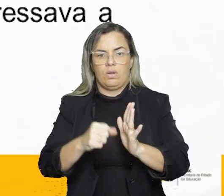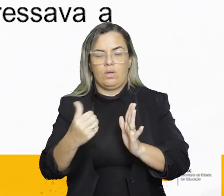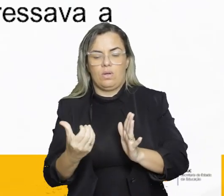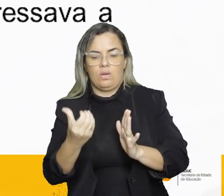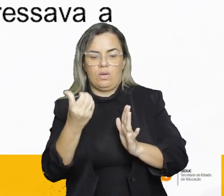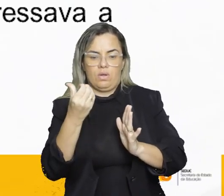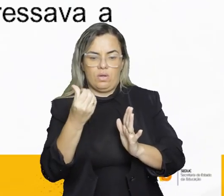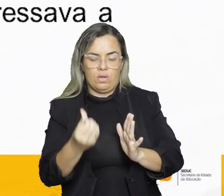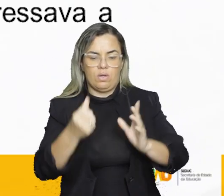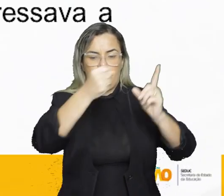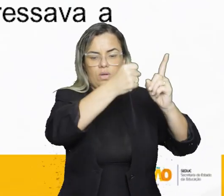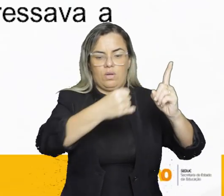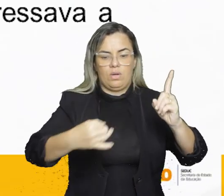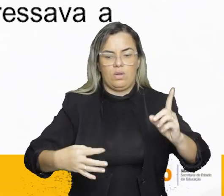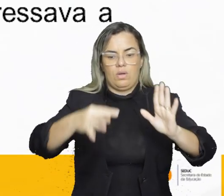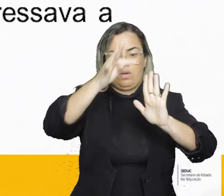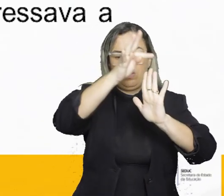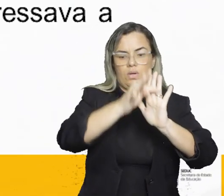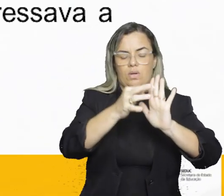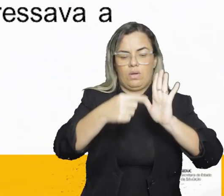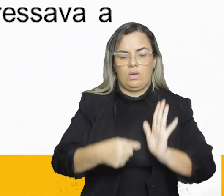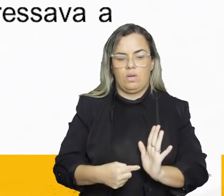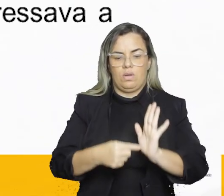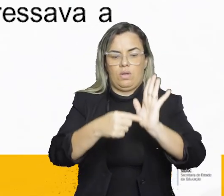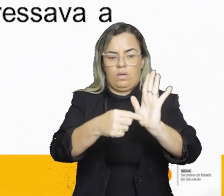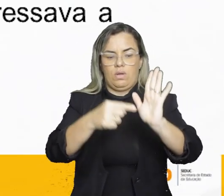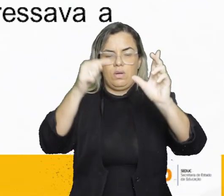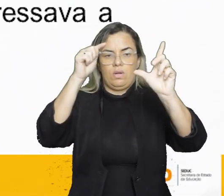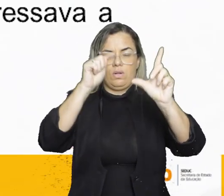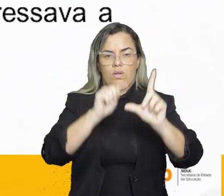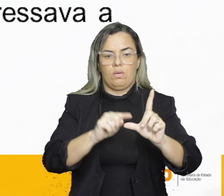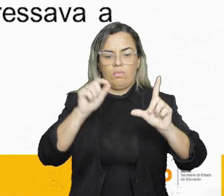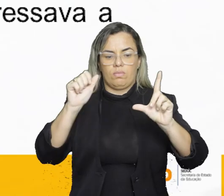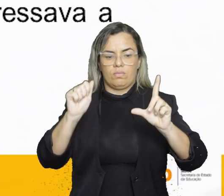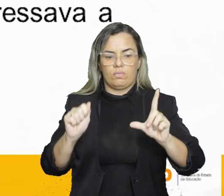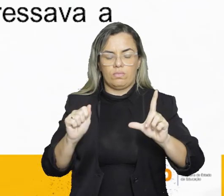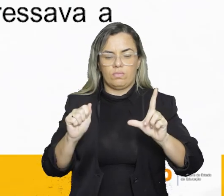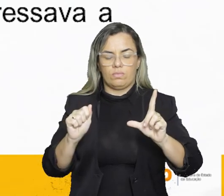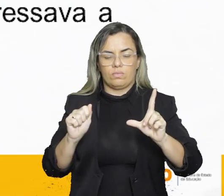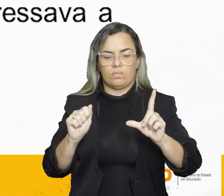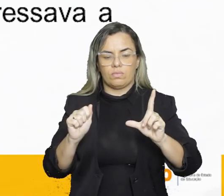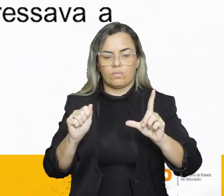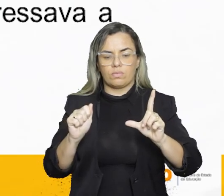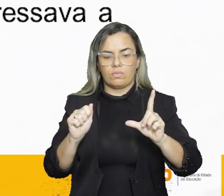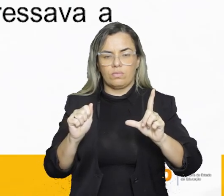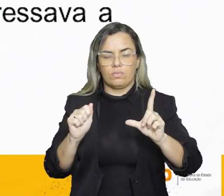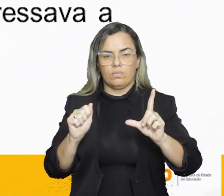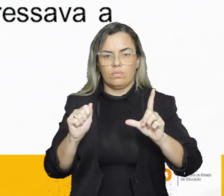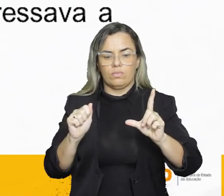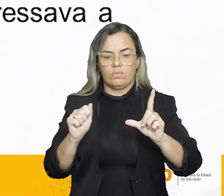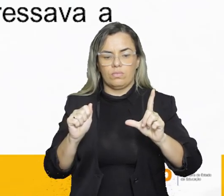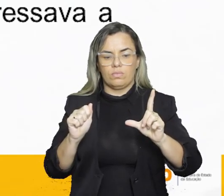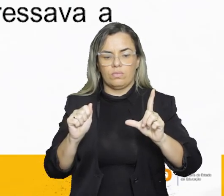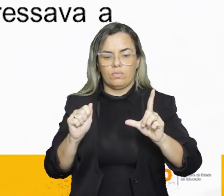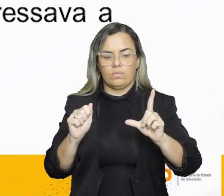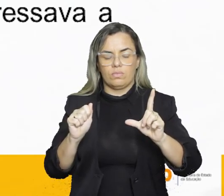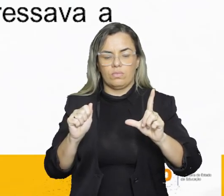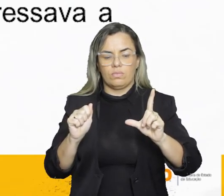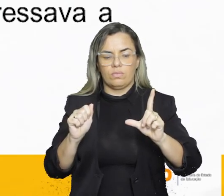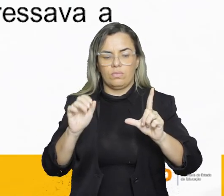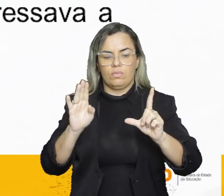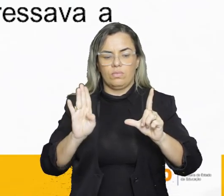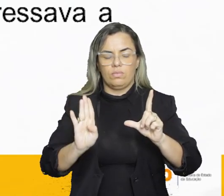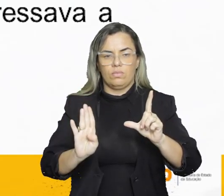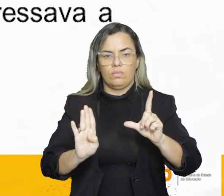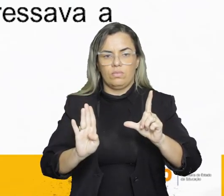XVI, descrita no texto, expressa a, letra A, escassez de recursos hídricos,